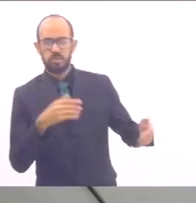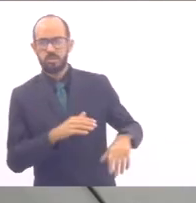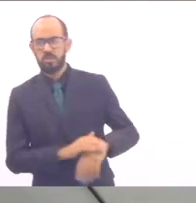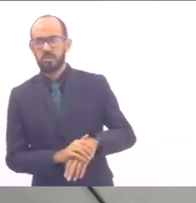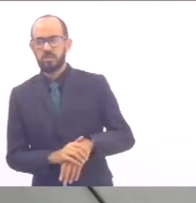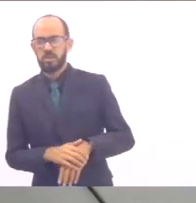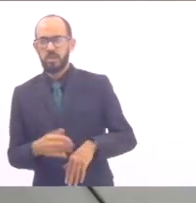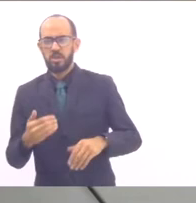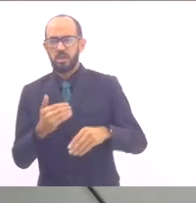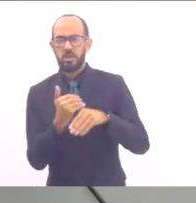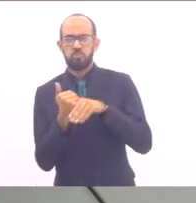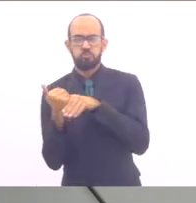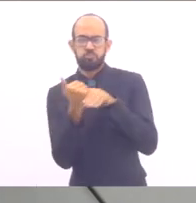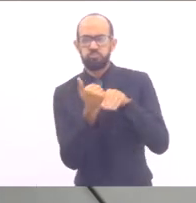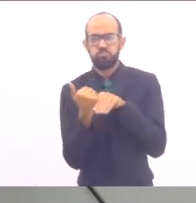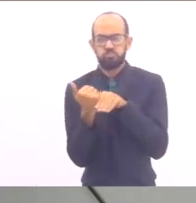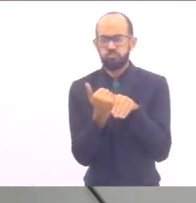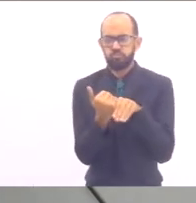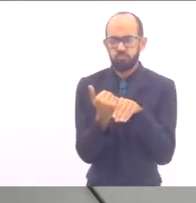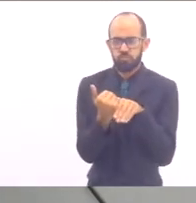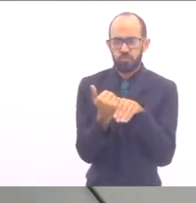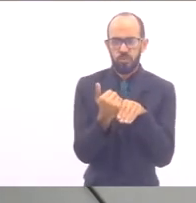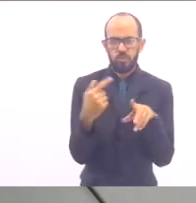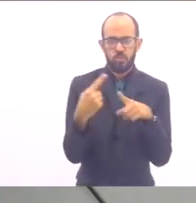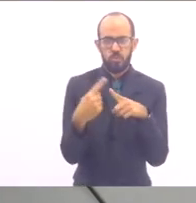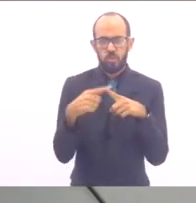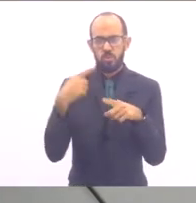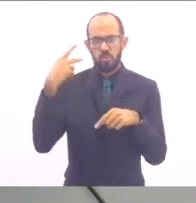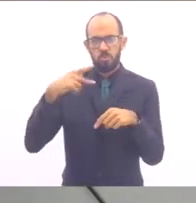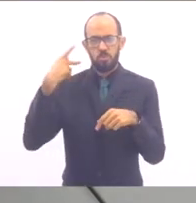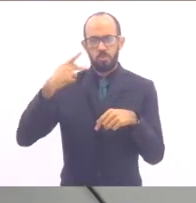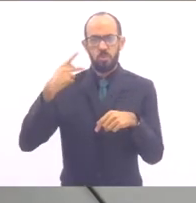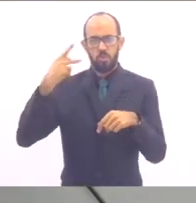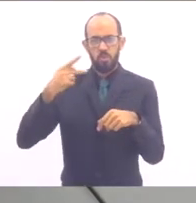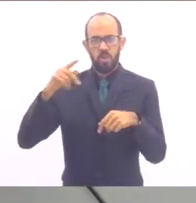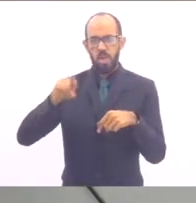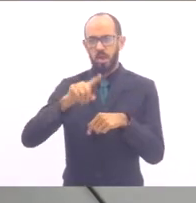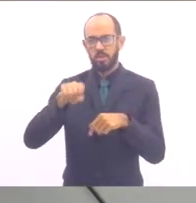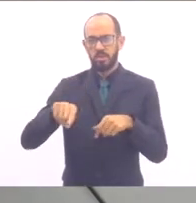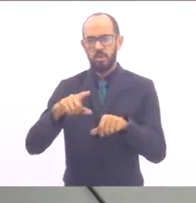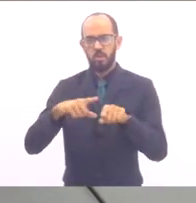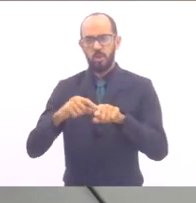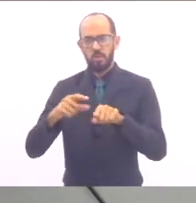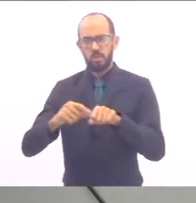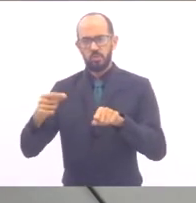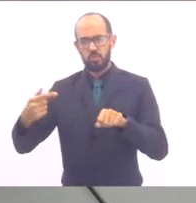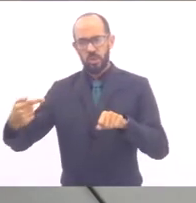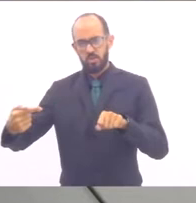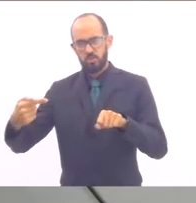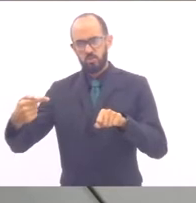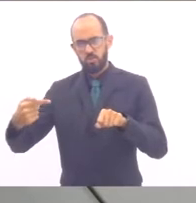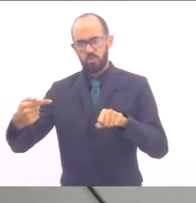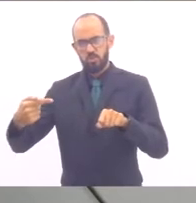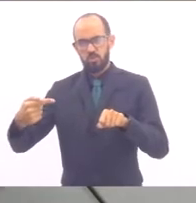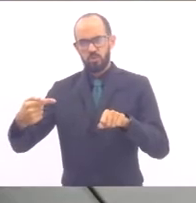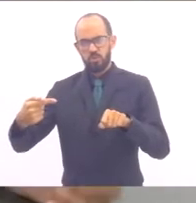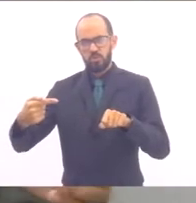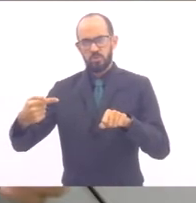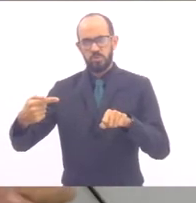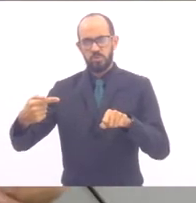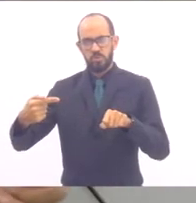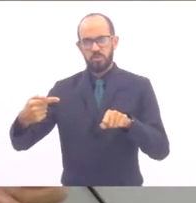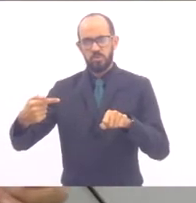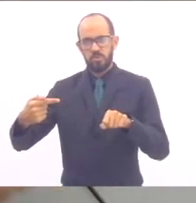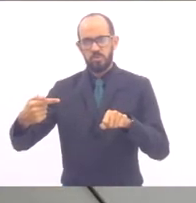questão de isonomia, o procurador era no artigo 7º, se puderiam chamar